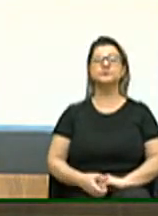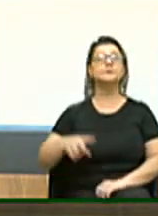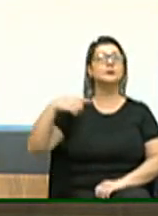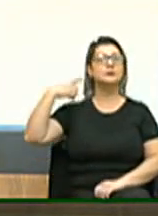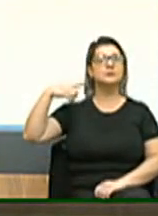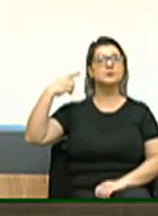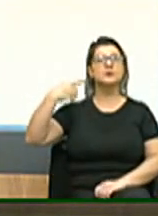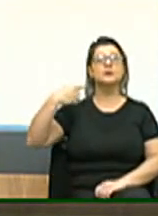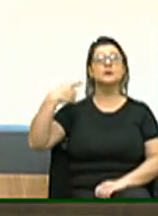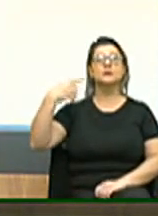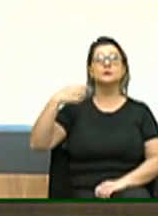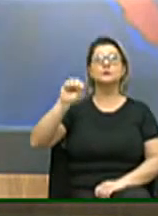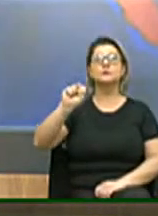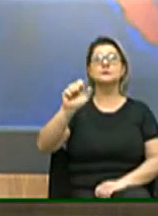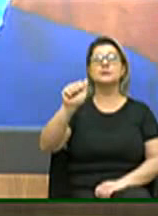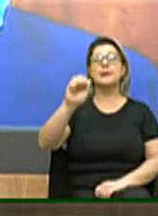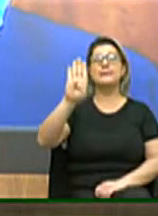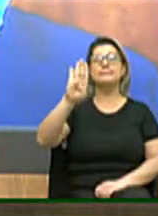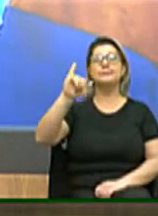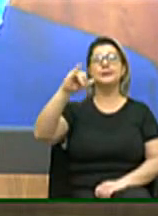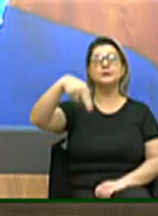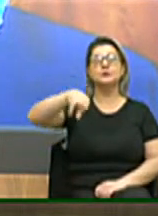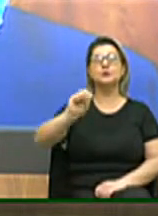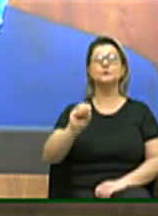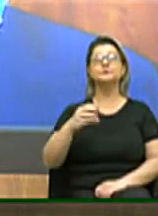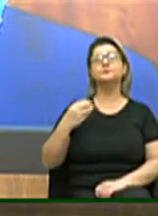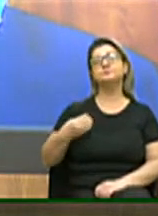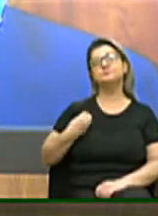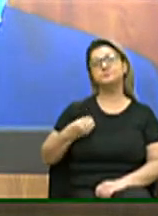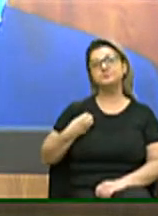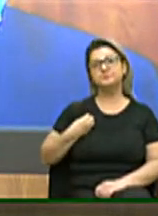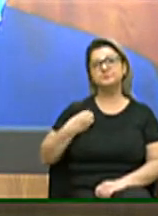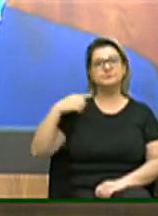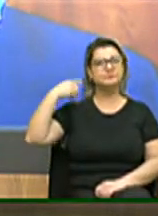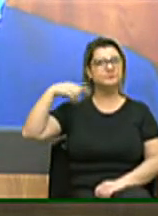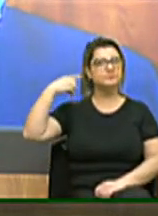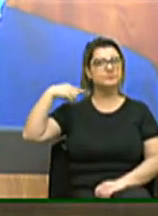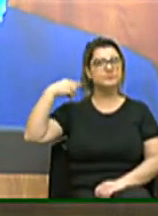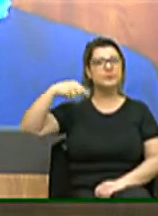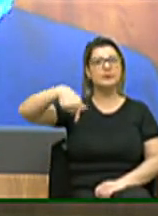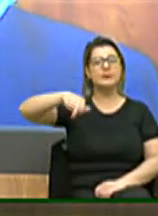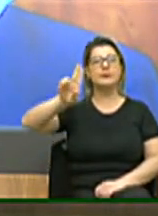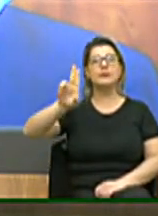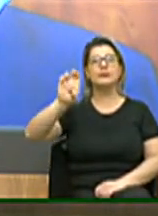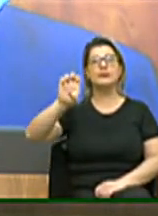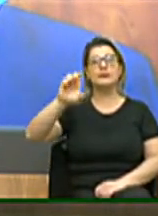Deputado Elisandro Sabino. Presente. Deputada Kelly Moraes.